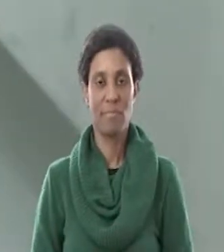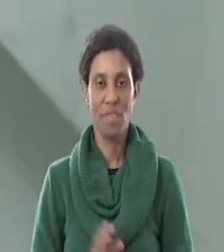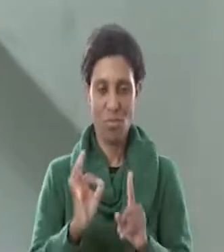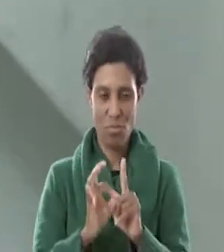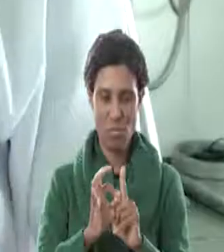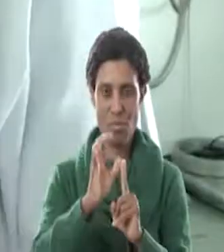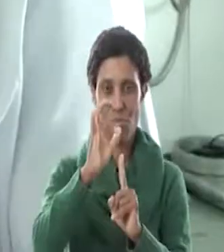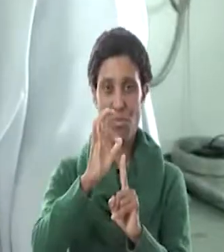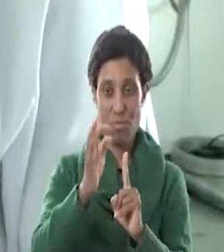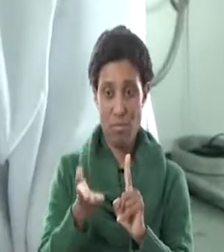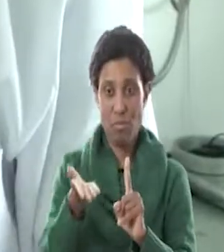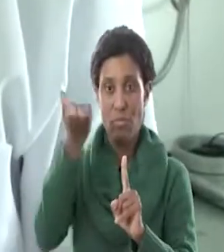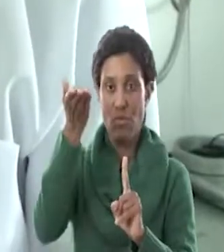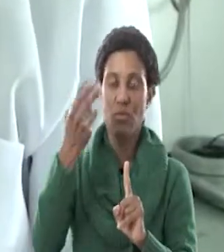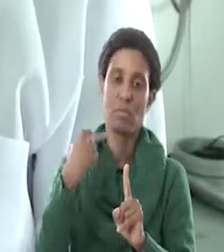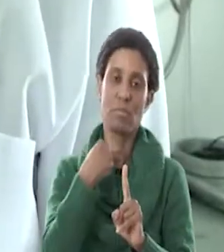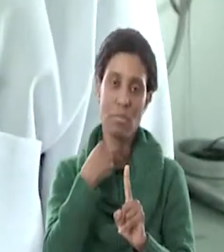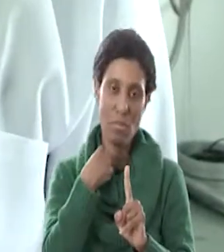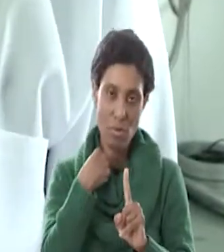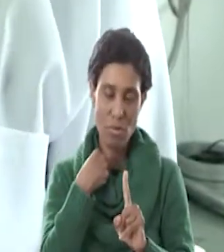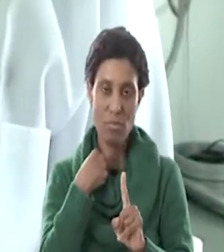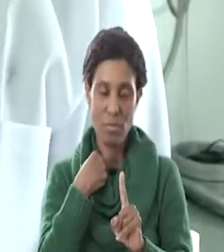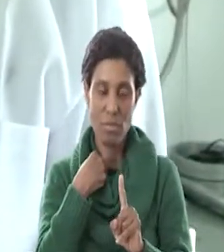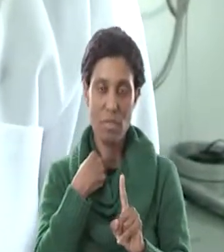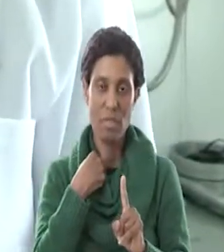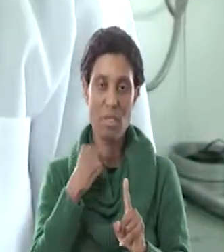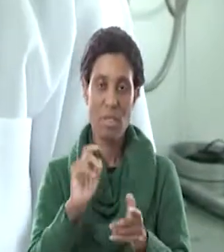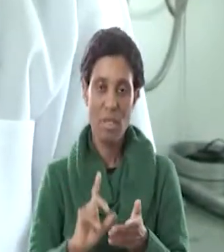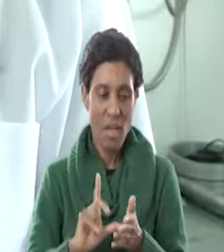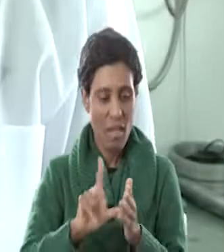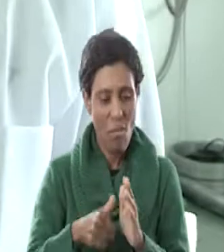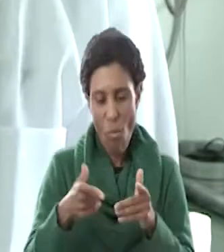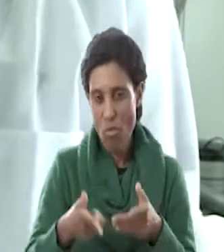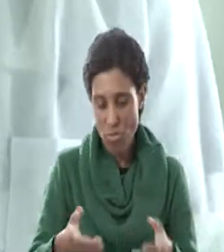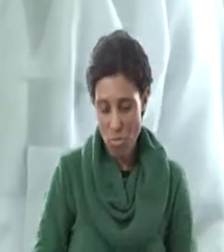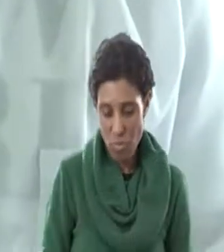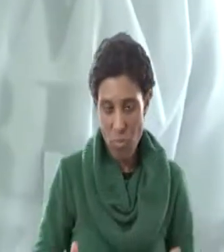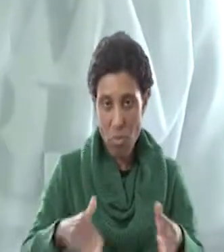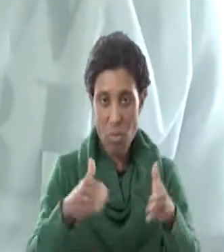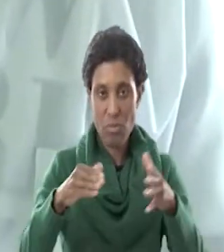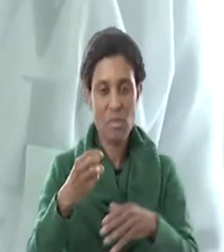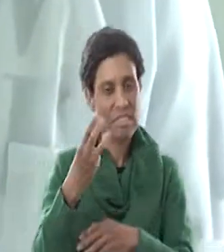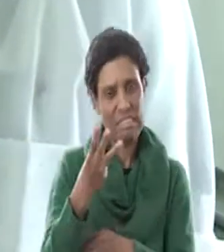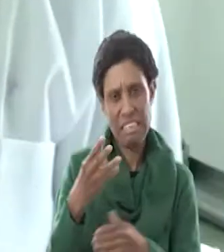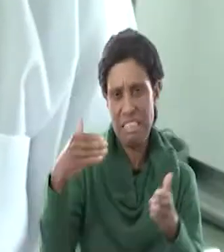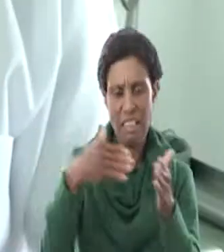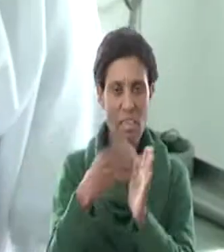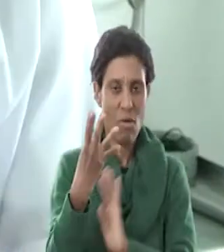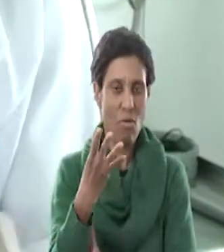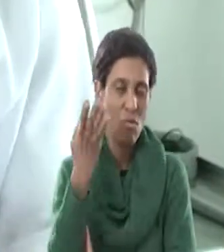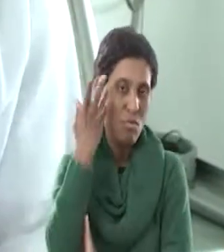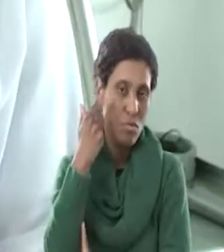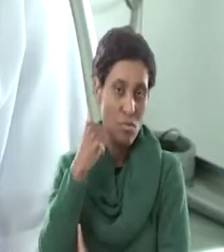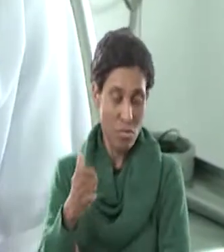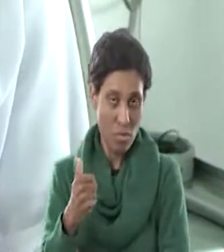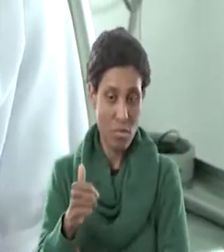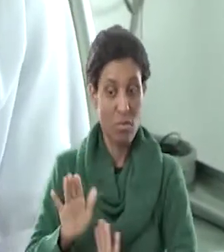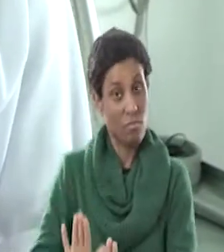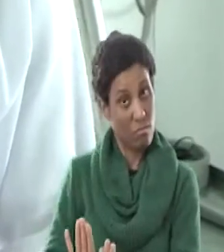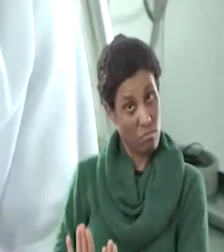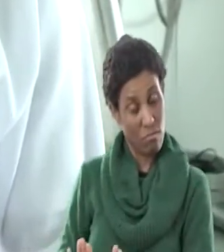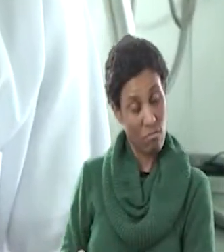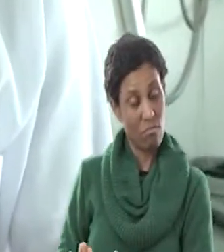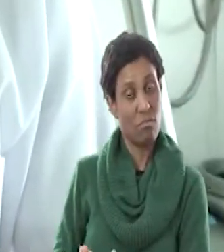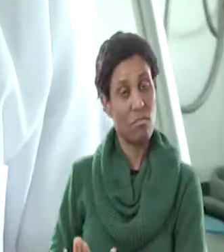alta. Daqui ele vai para os tambores, onde ele é decantado por 3 dias, 3 a 4 dias ele